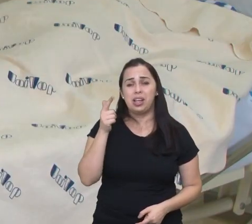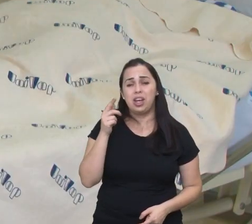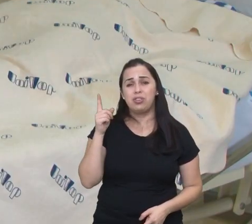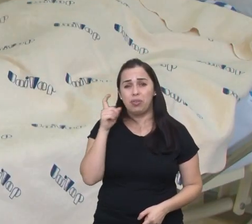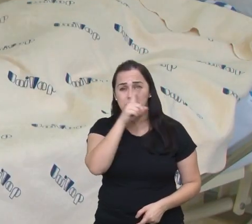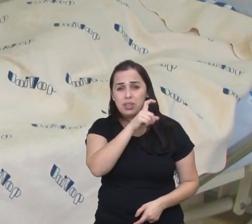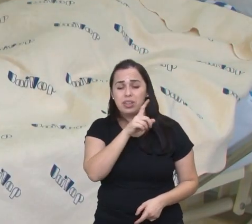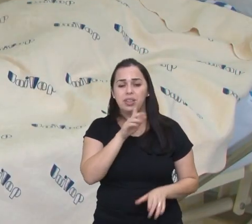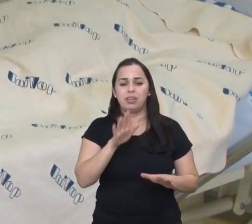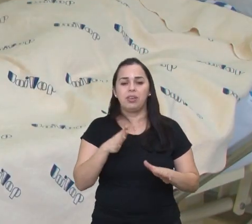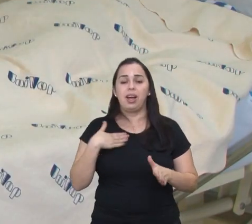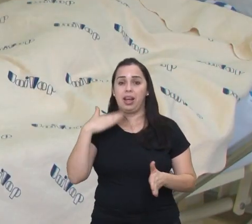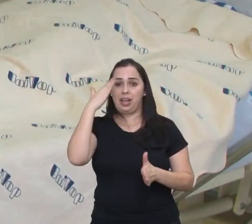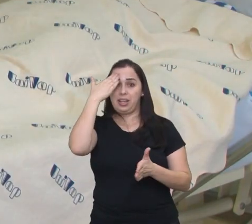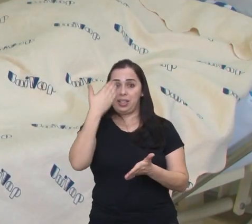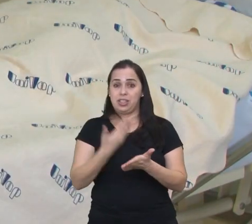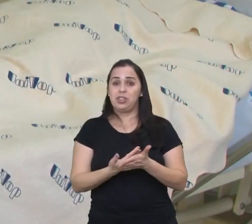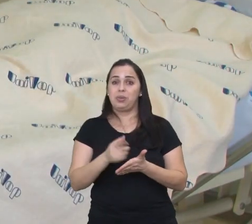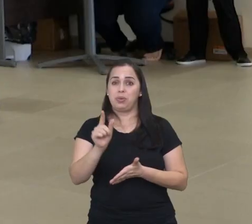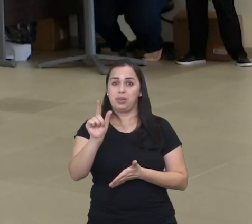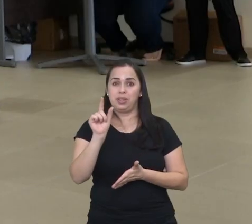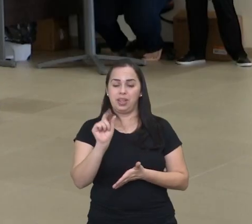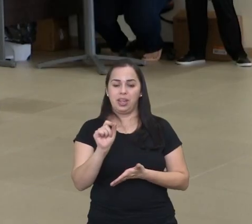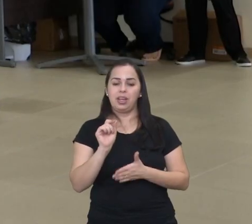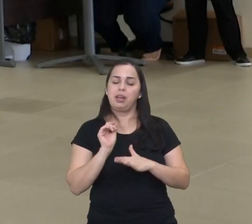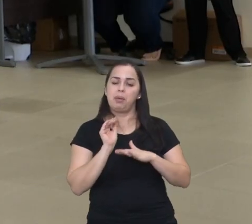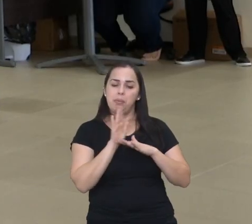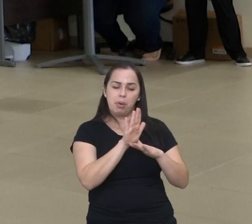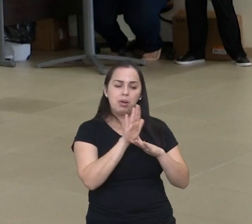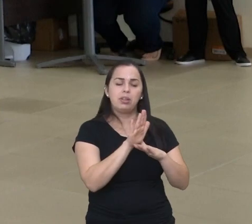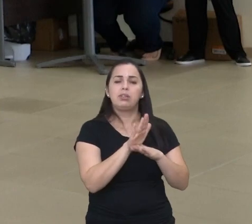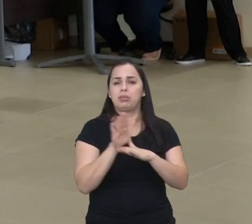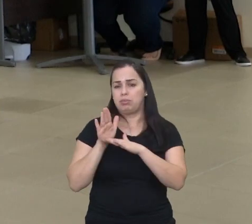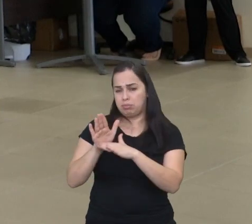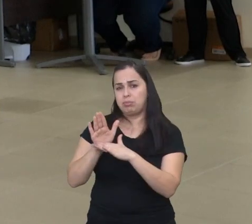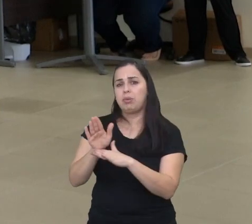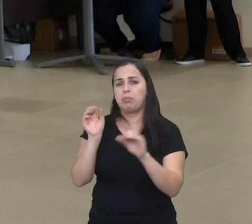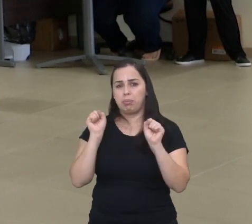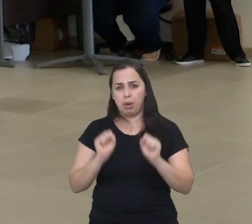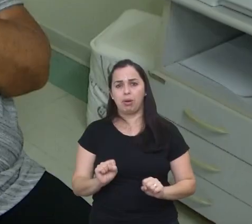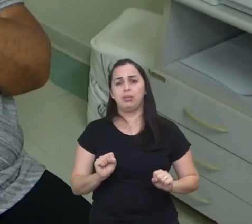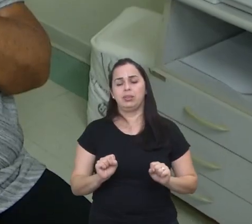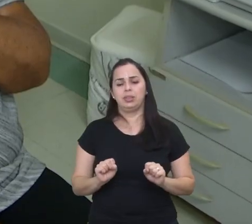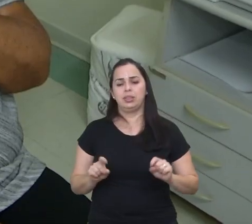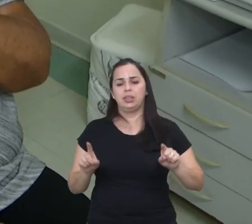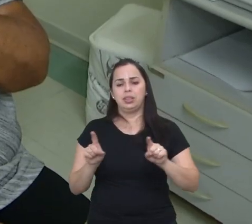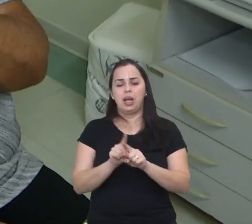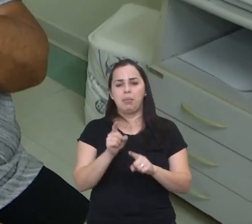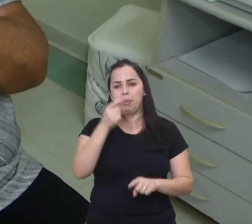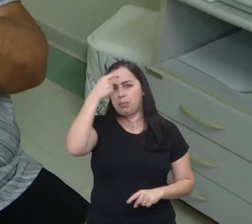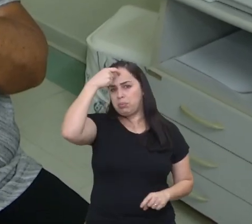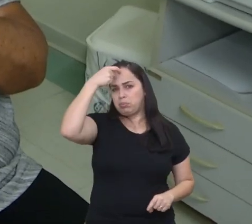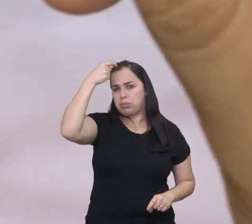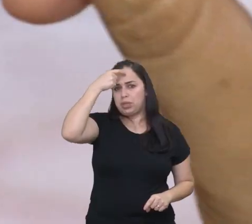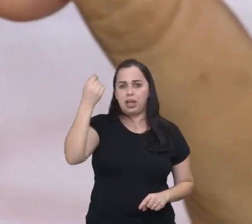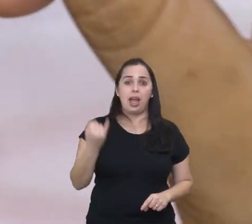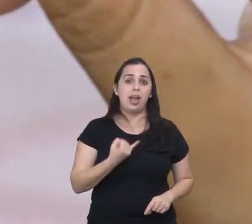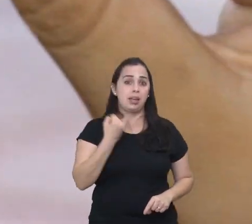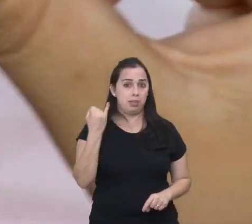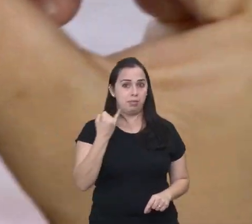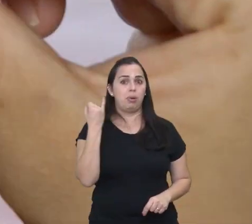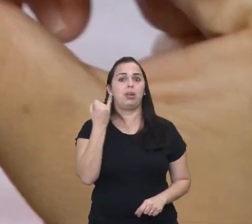isso, ela acredita que o projeto pode auxiliar nos cuidados com a saúde dessa parcela da população e também conscientizar